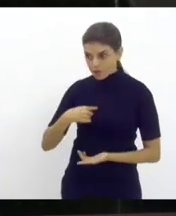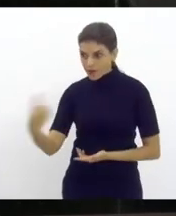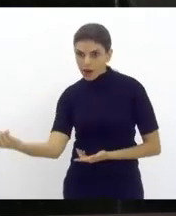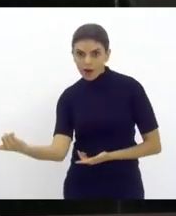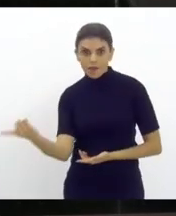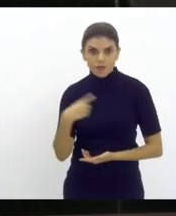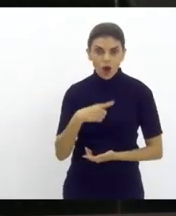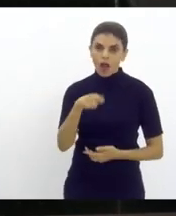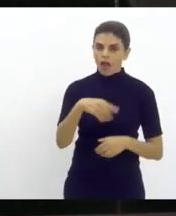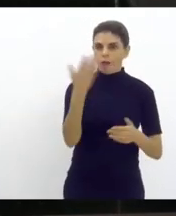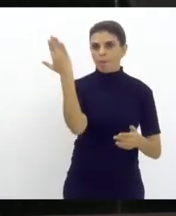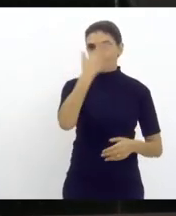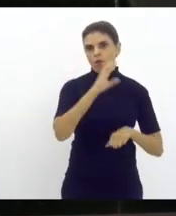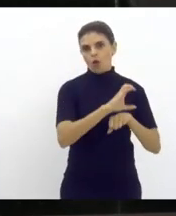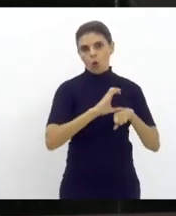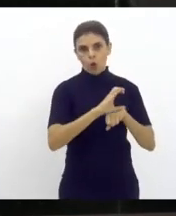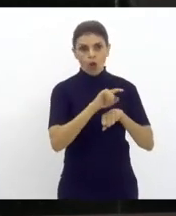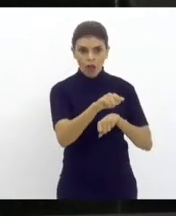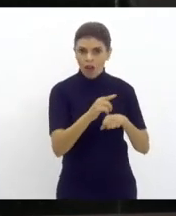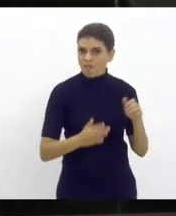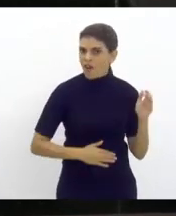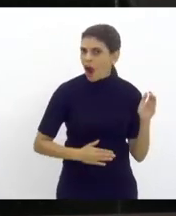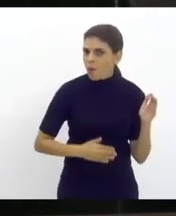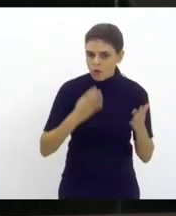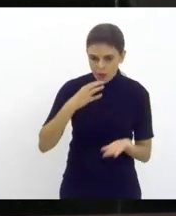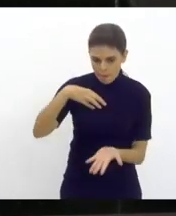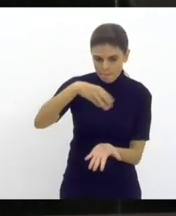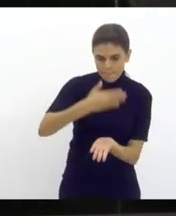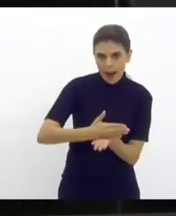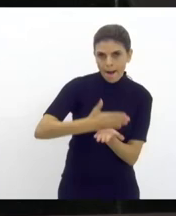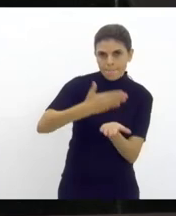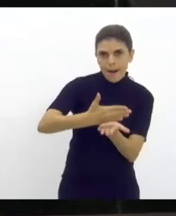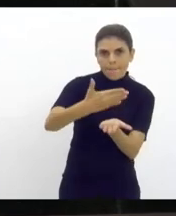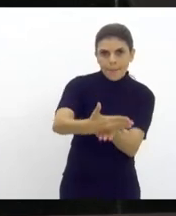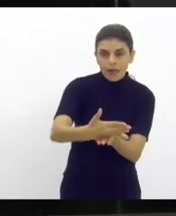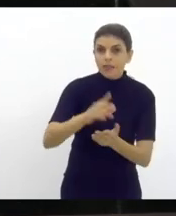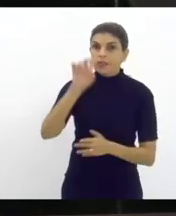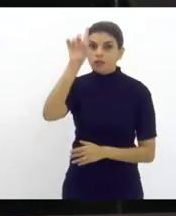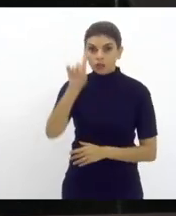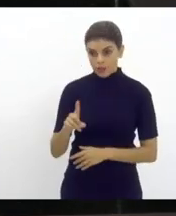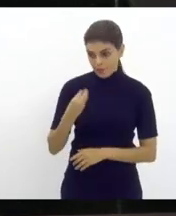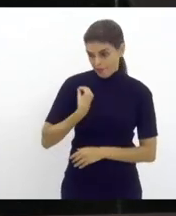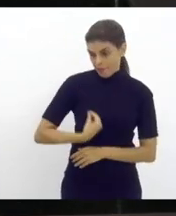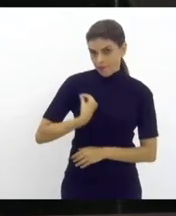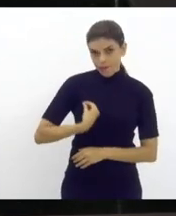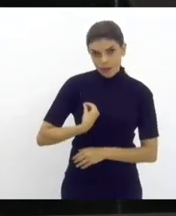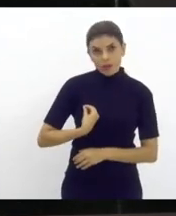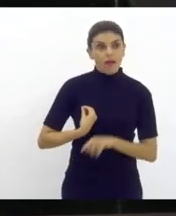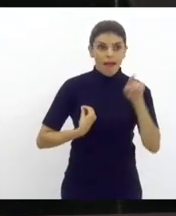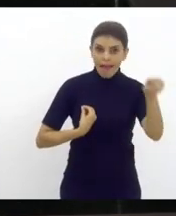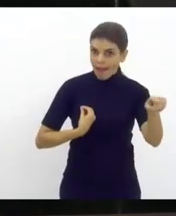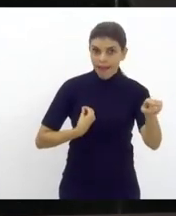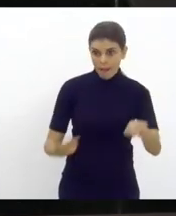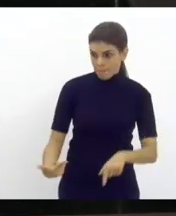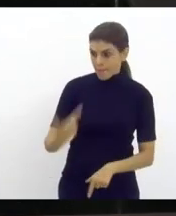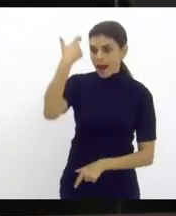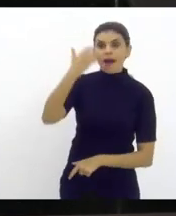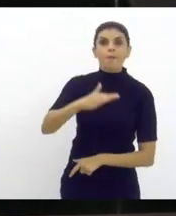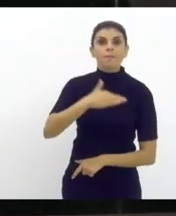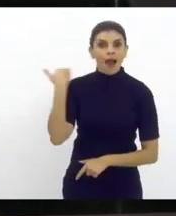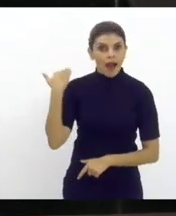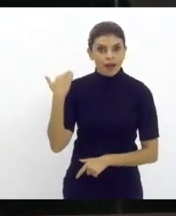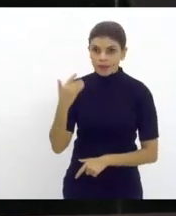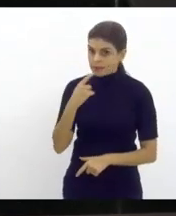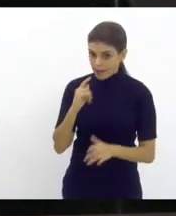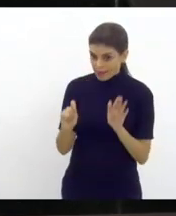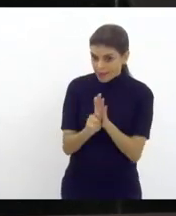constitucional quem tá tirando é o Vagabundo que bota barricada direito a vida quem tá tirando é o vagabundo porque o policial não vai lá se não